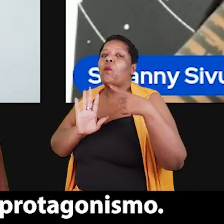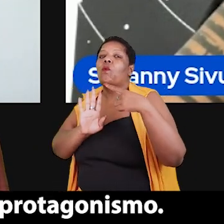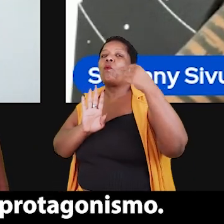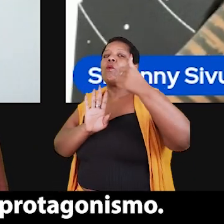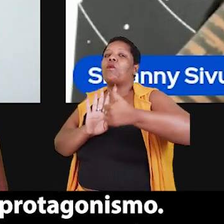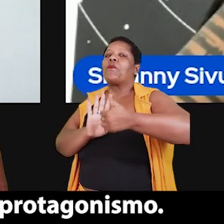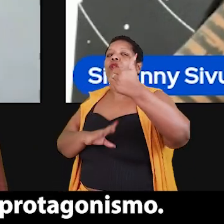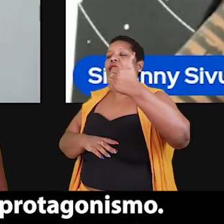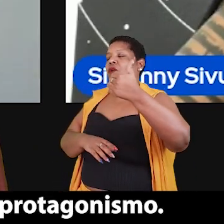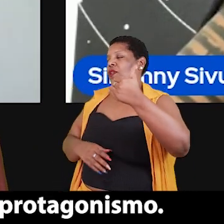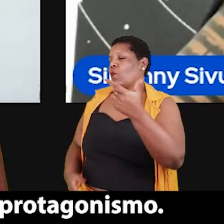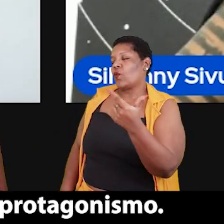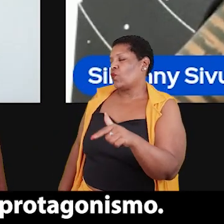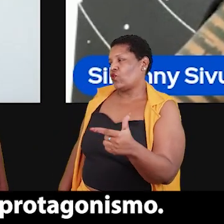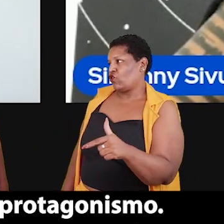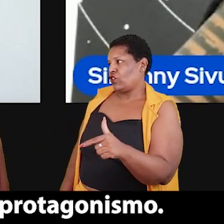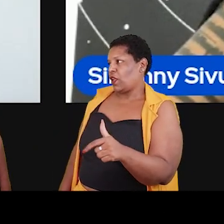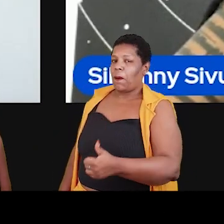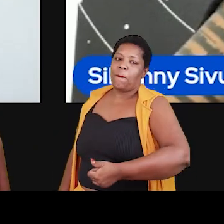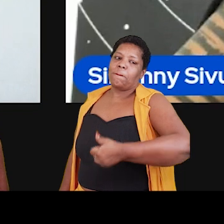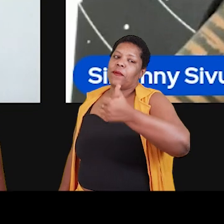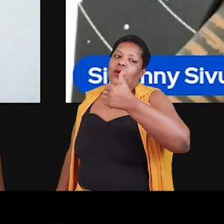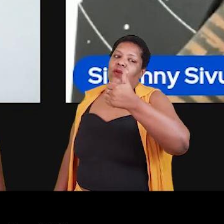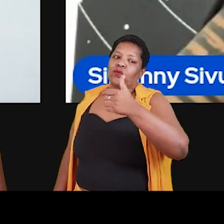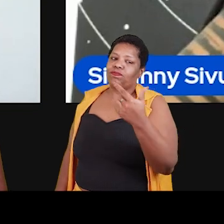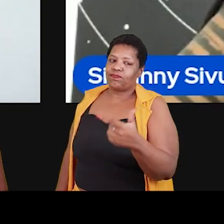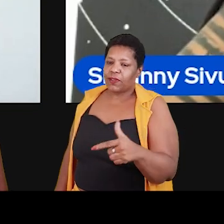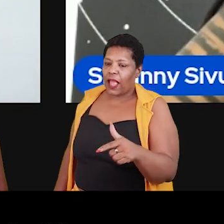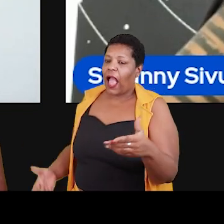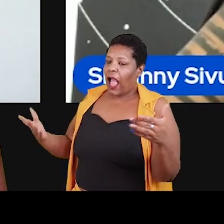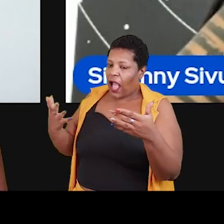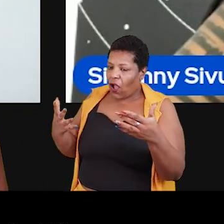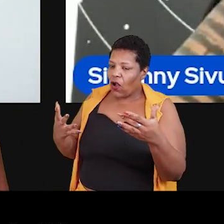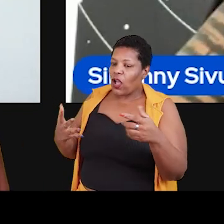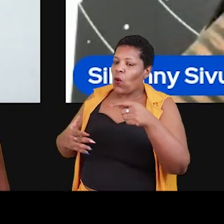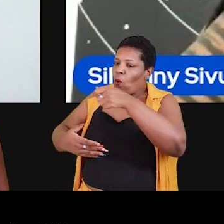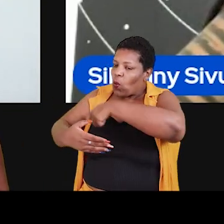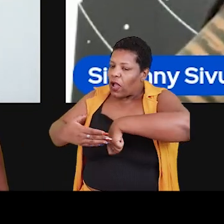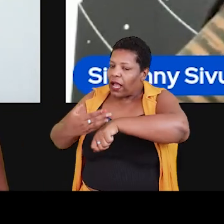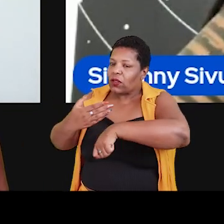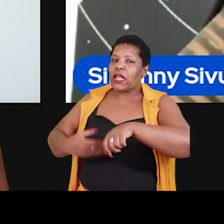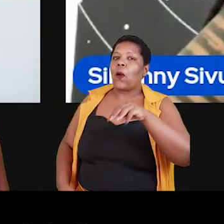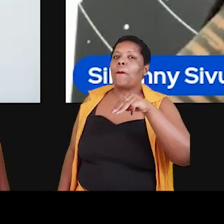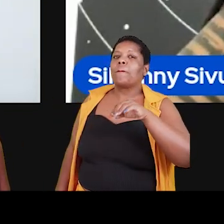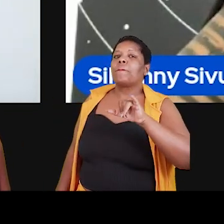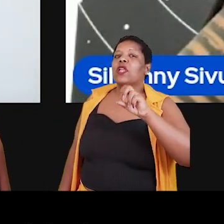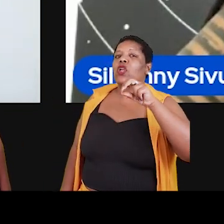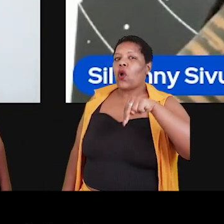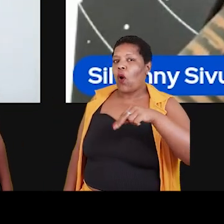como protagonismo, como é o protagonismo que o Caldeirão do União me proporciona,